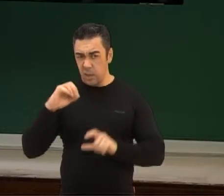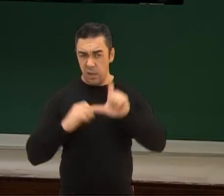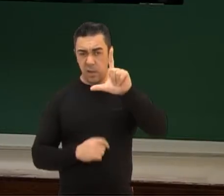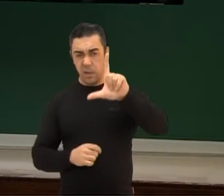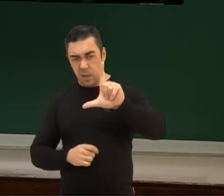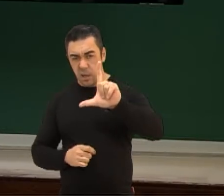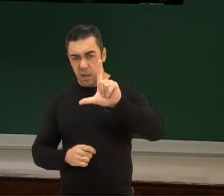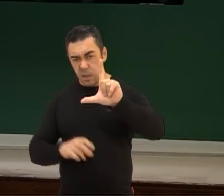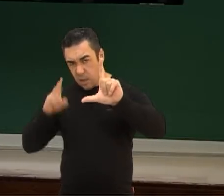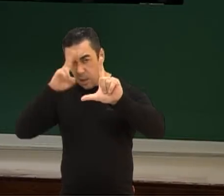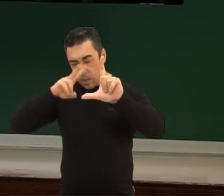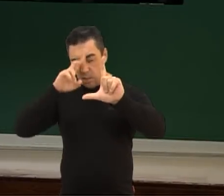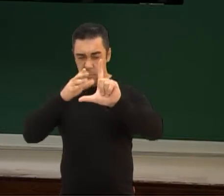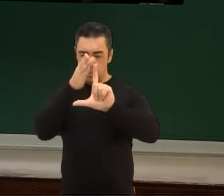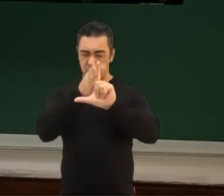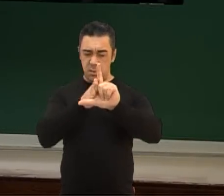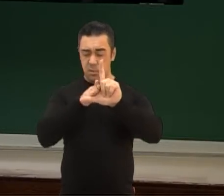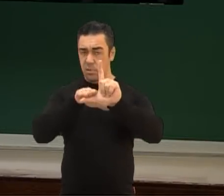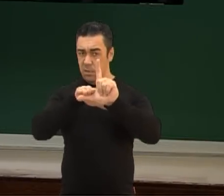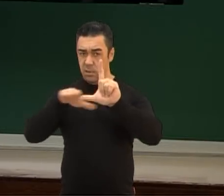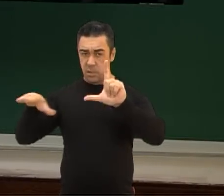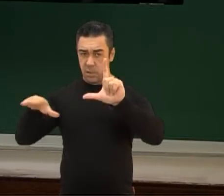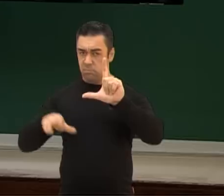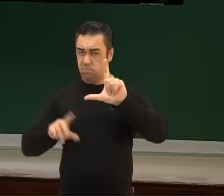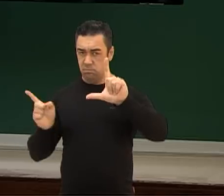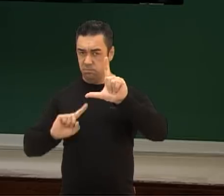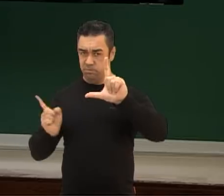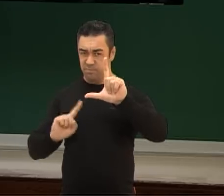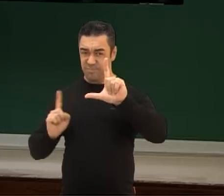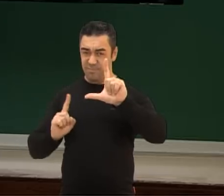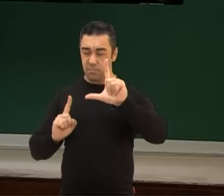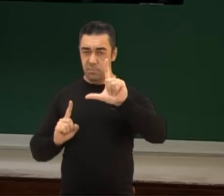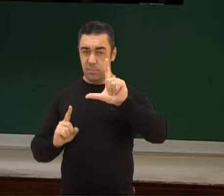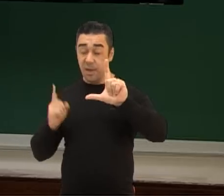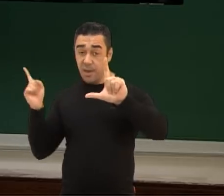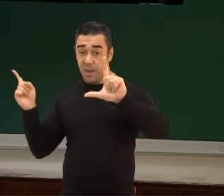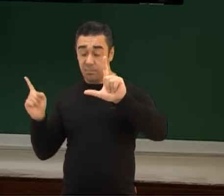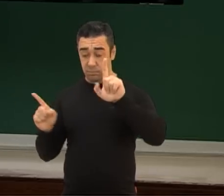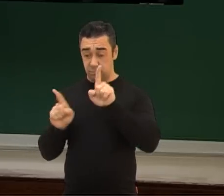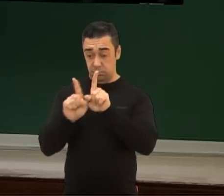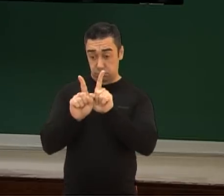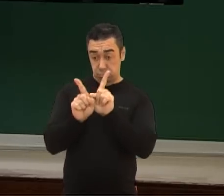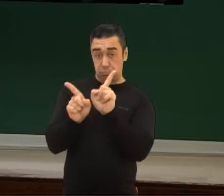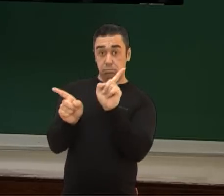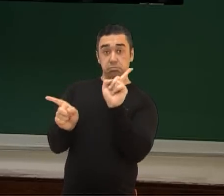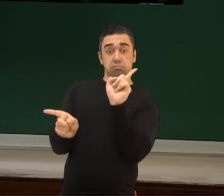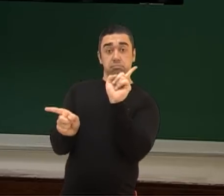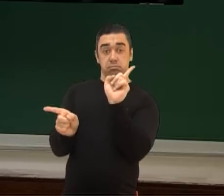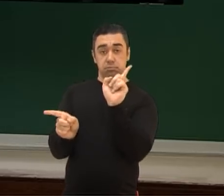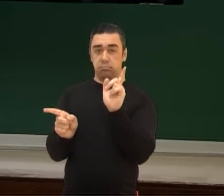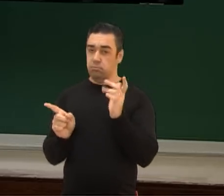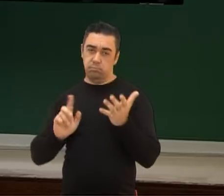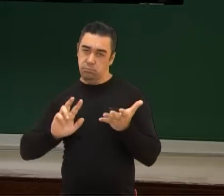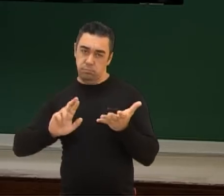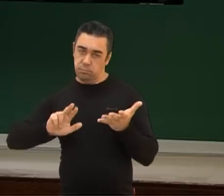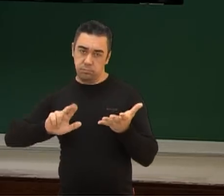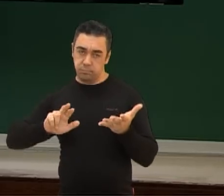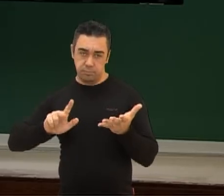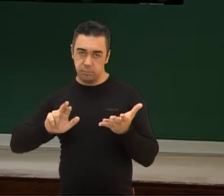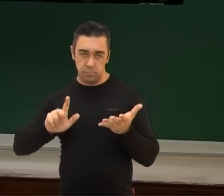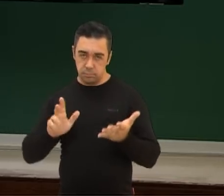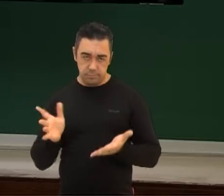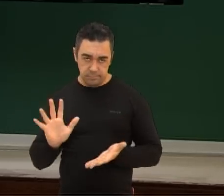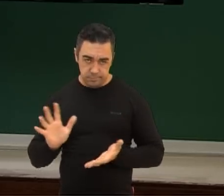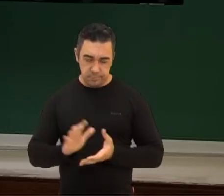graus? Lembra que o ângulo de 90 graus é o ângulo reto. Reto? Será que ele é reto? Acho que não, né? Não é um